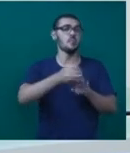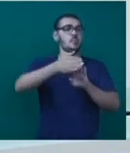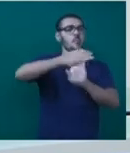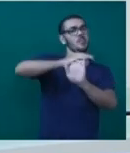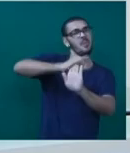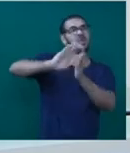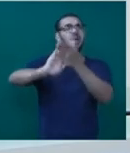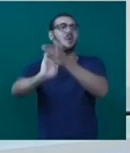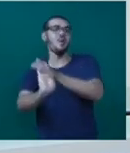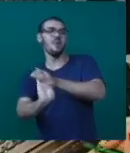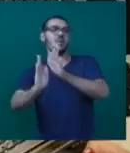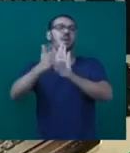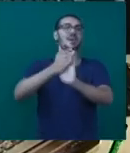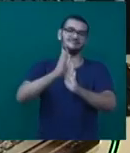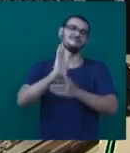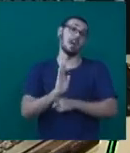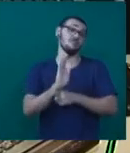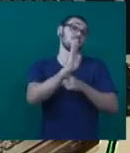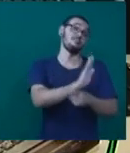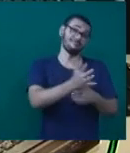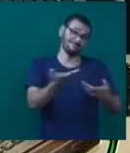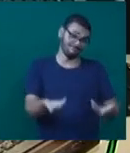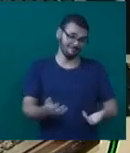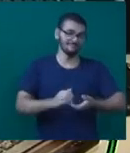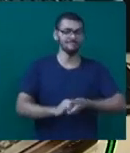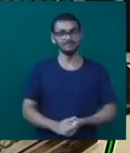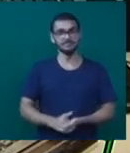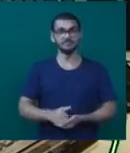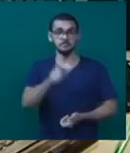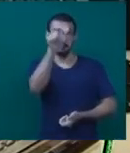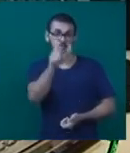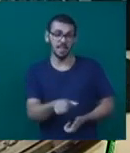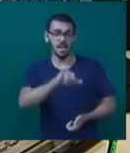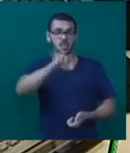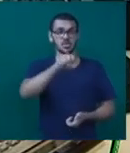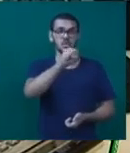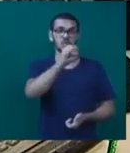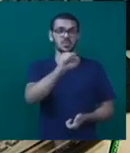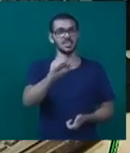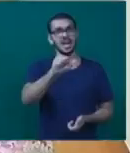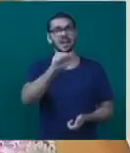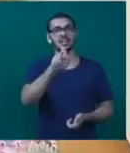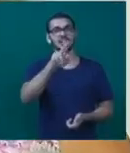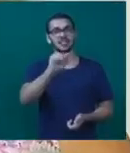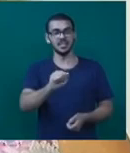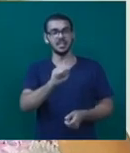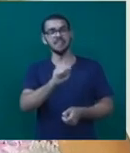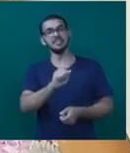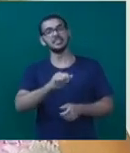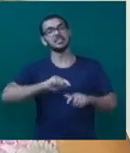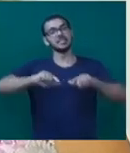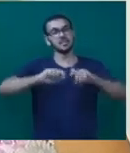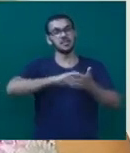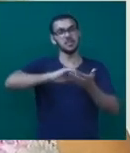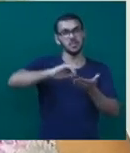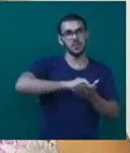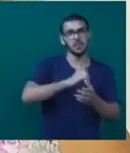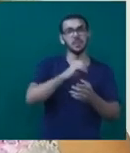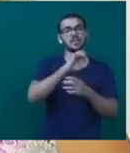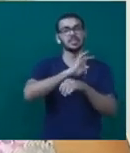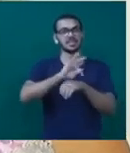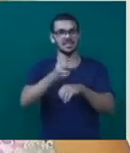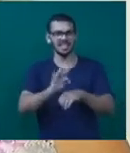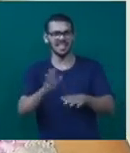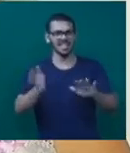já ajuda e muito. Jussara trabalha como técnica administrativa da Faculdade de Educação Física e Fisioterapia da UFO há mais de 30